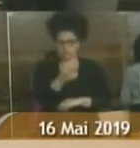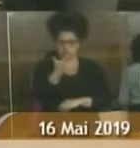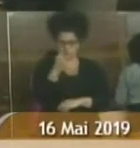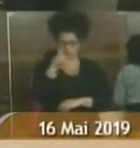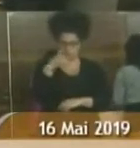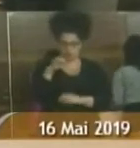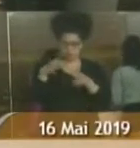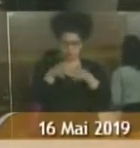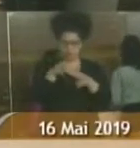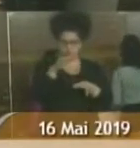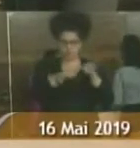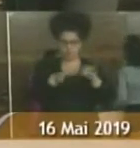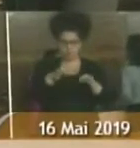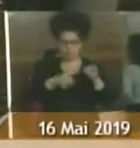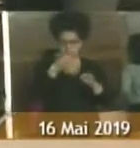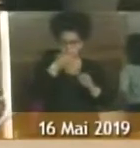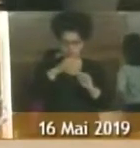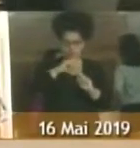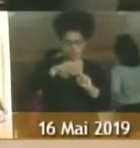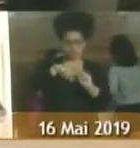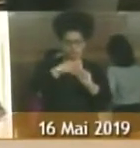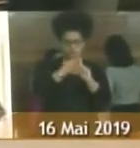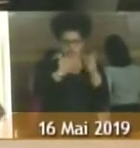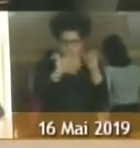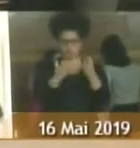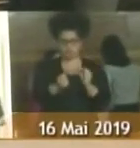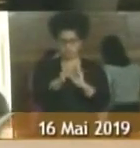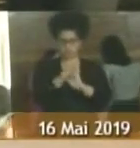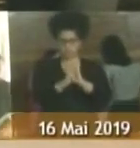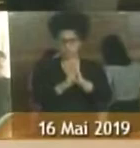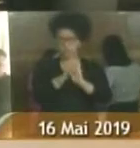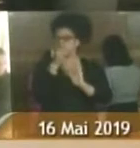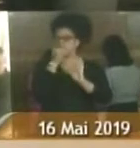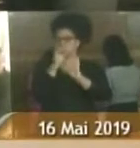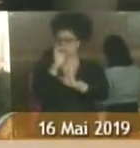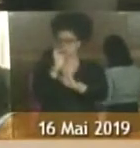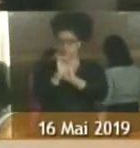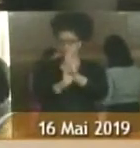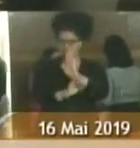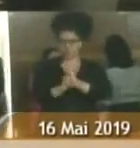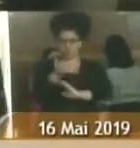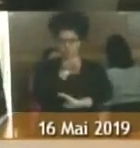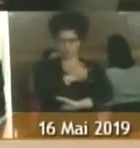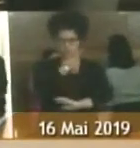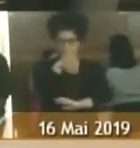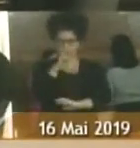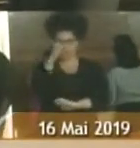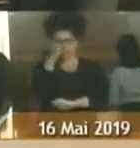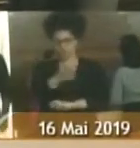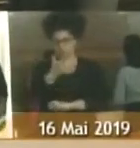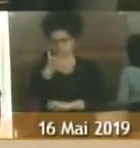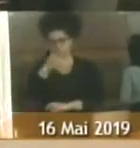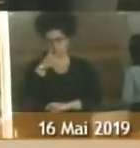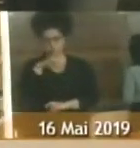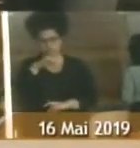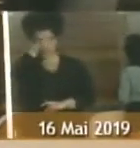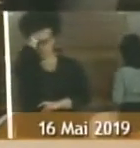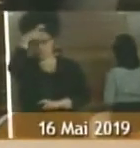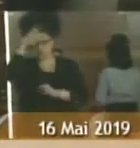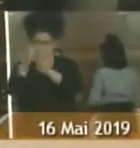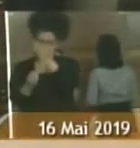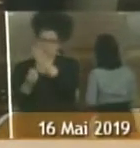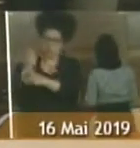61/2019 da Comissão de Justiça, opinando favoravelmente a aprovação do ofício executivo número 25/2019, de autoria do prefeito